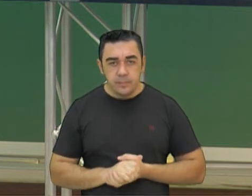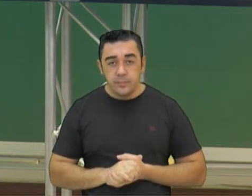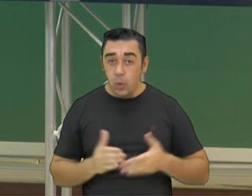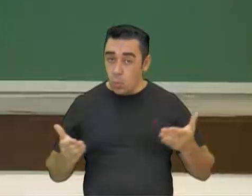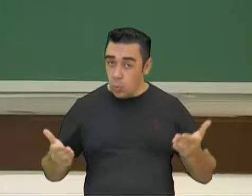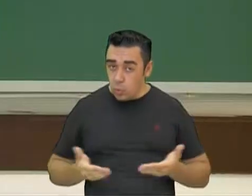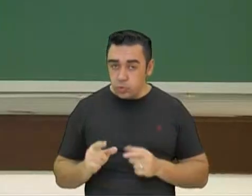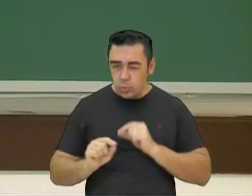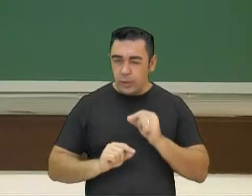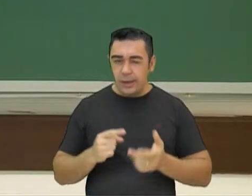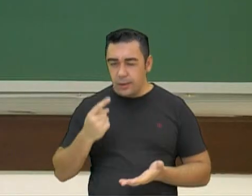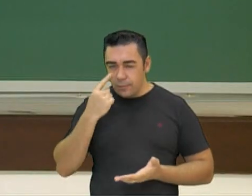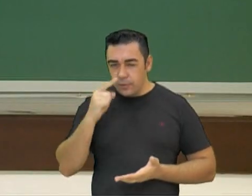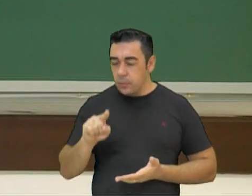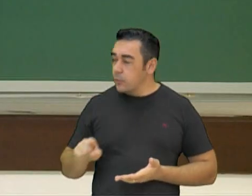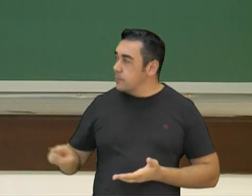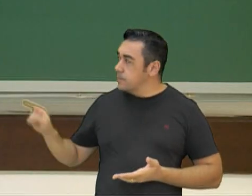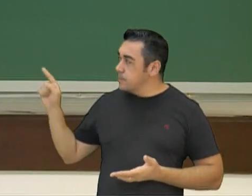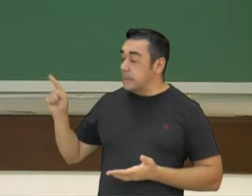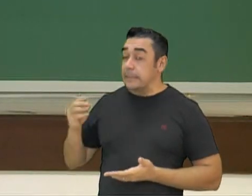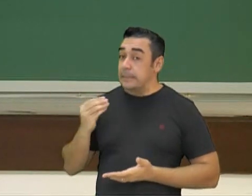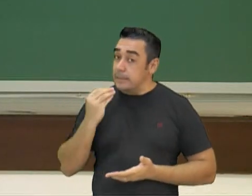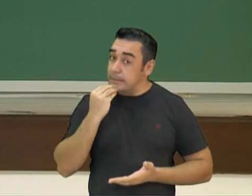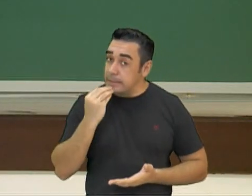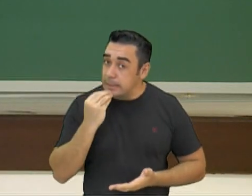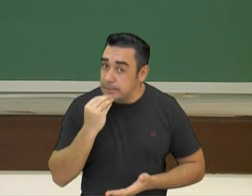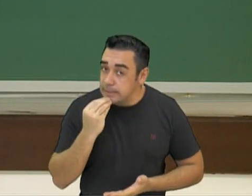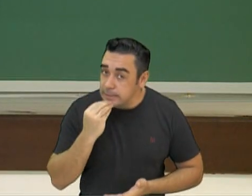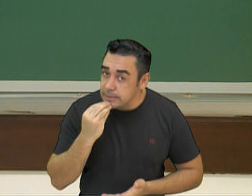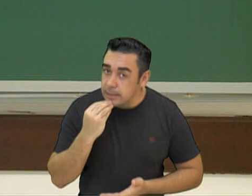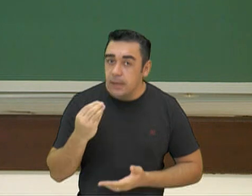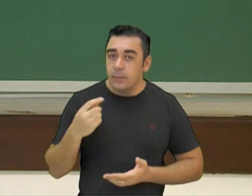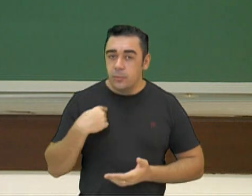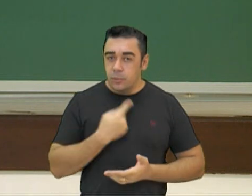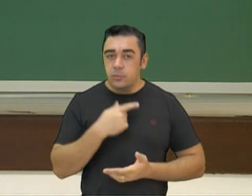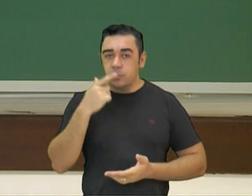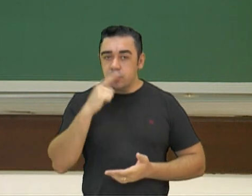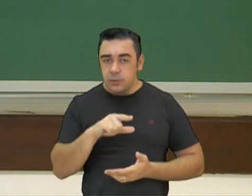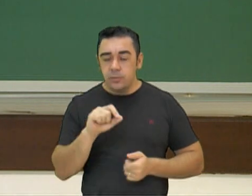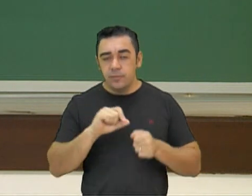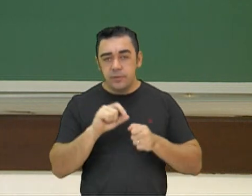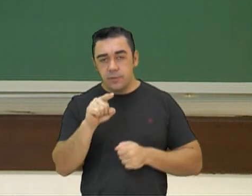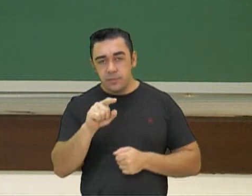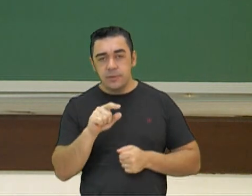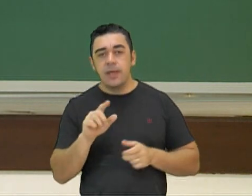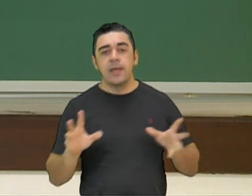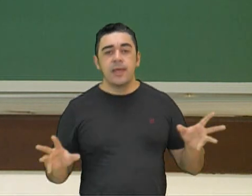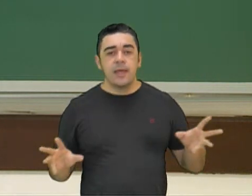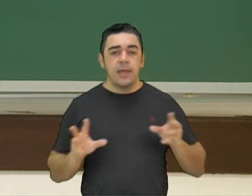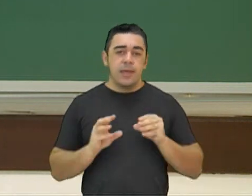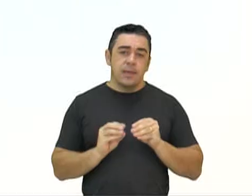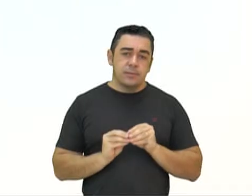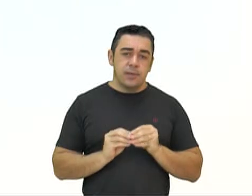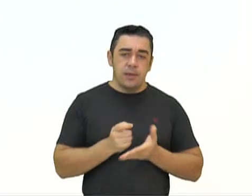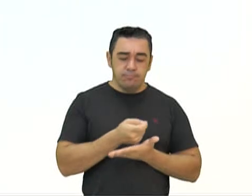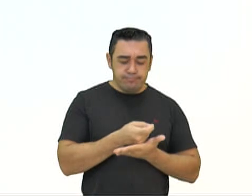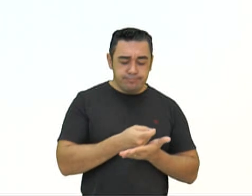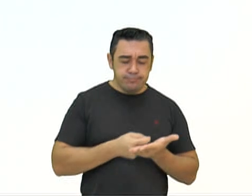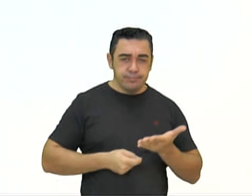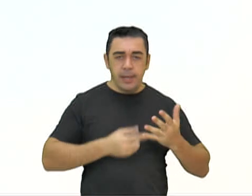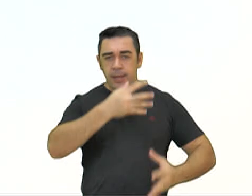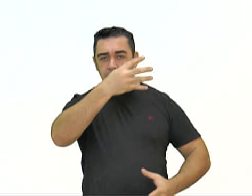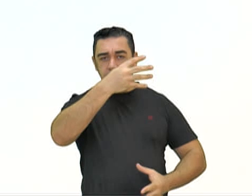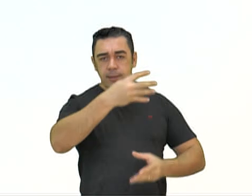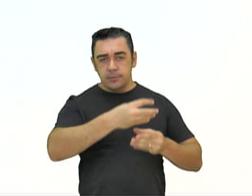hoje nós tentamos aqui, né, espero que tenhamos sido bem sucedido, trabalhar com a resenha,